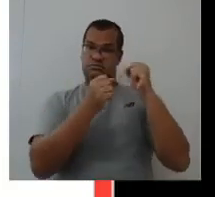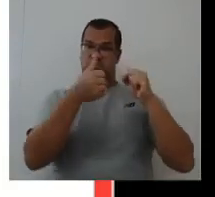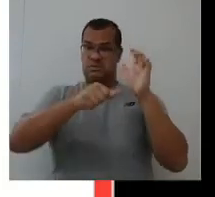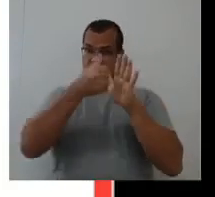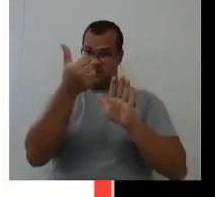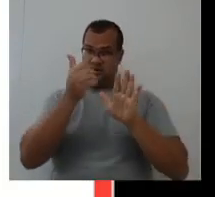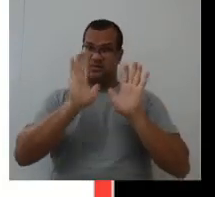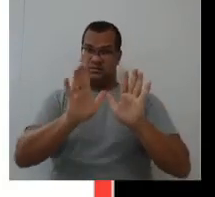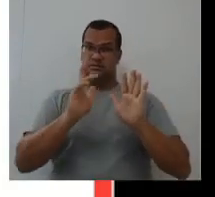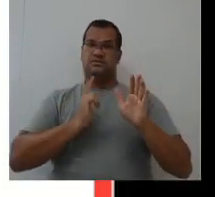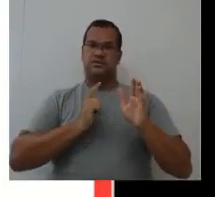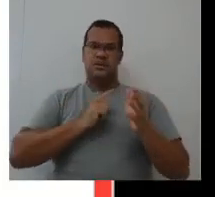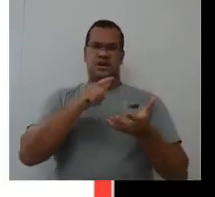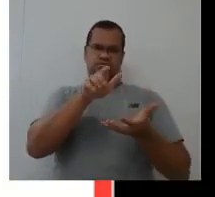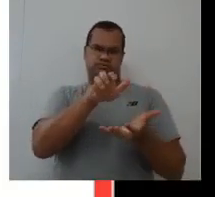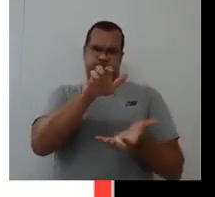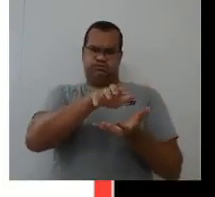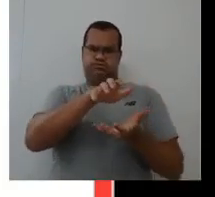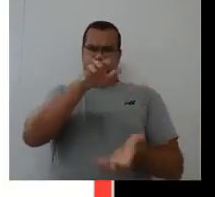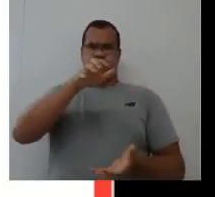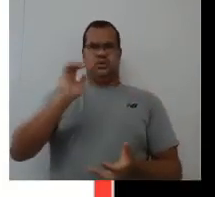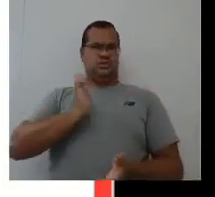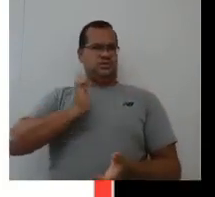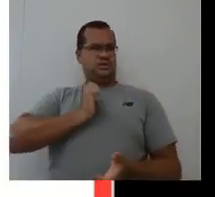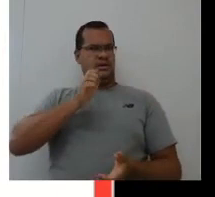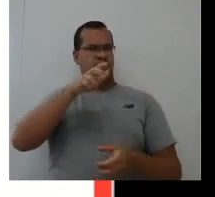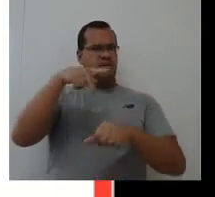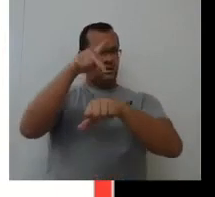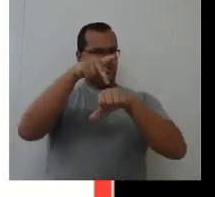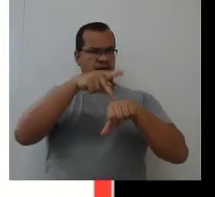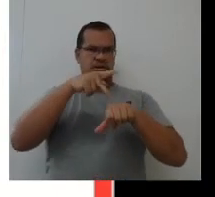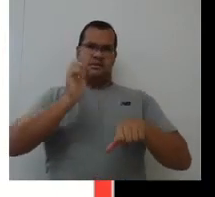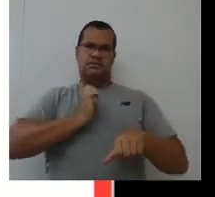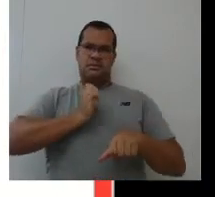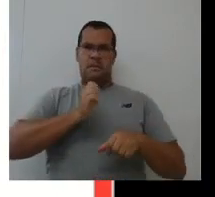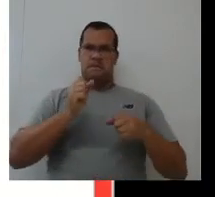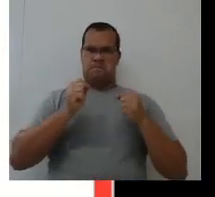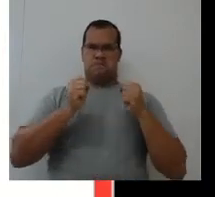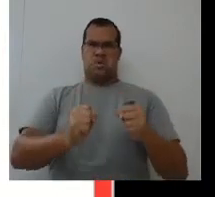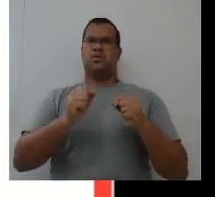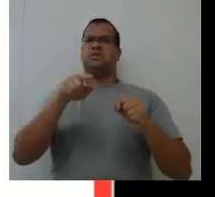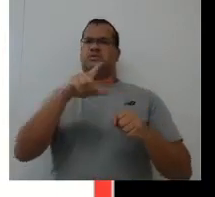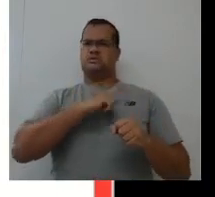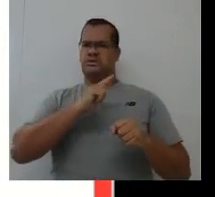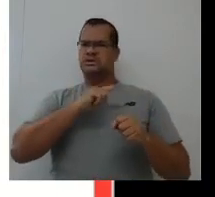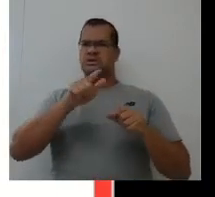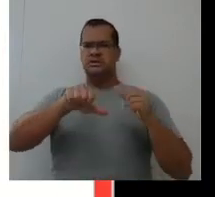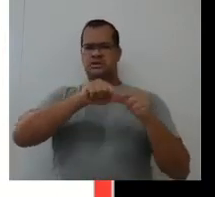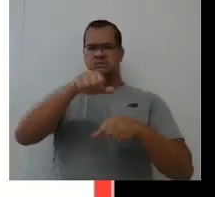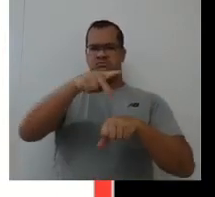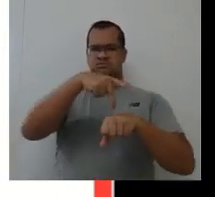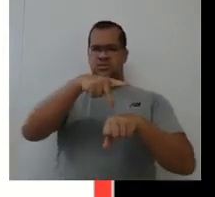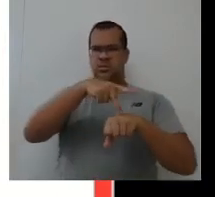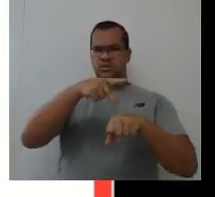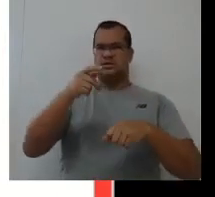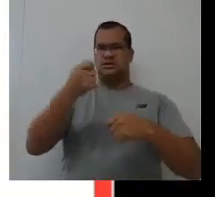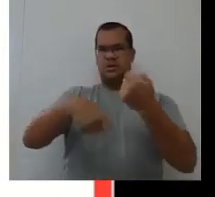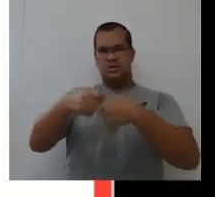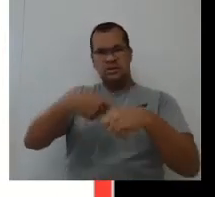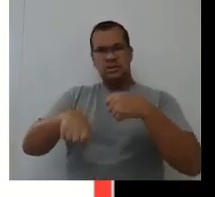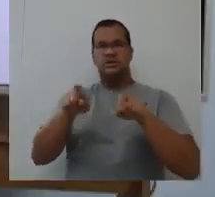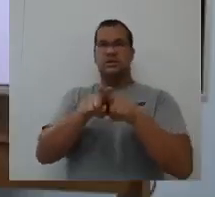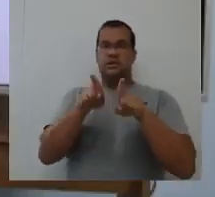Industrial gerou acúmulo de riqueza entre nações, criando uma poderosa burguesia industrial e financeira, transformando essas nações em grandes potências econômicas